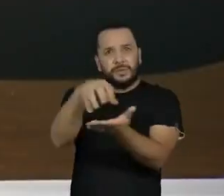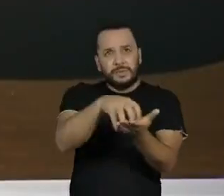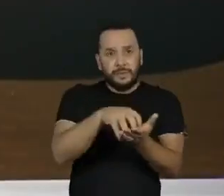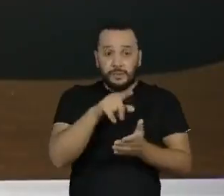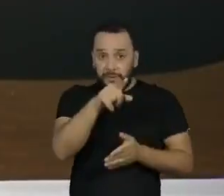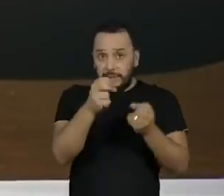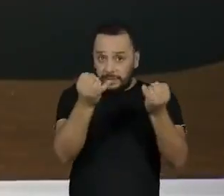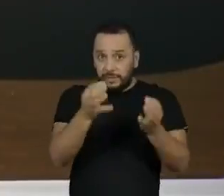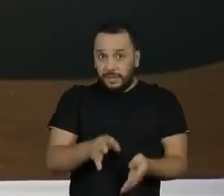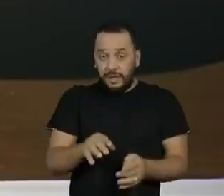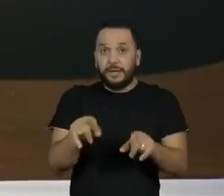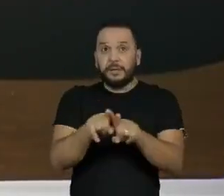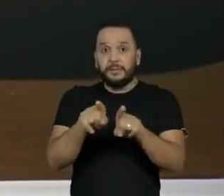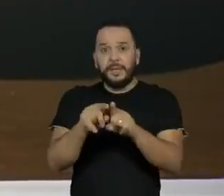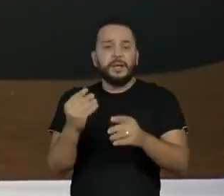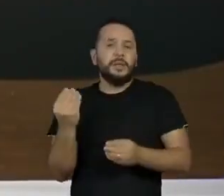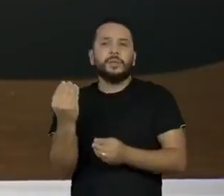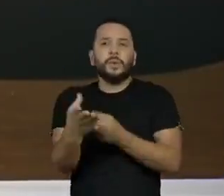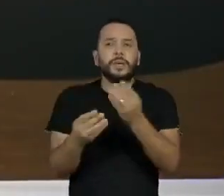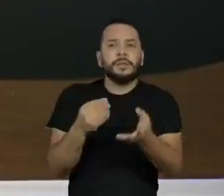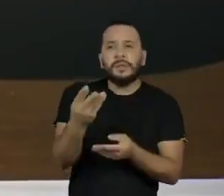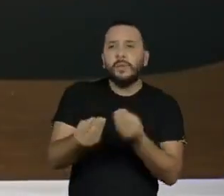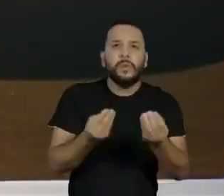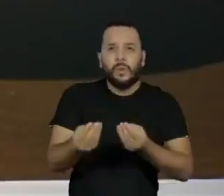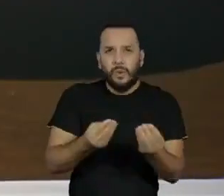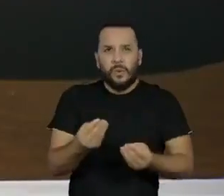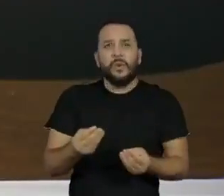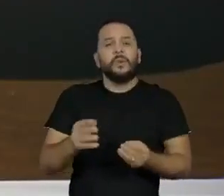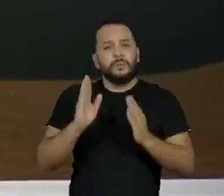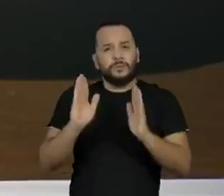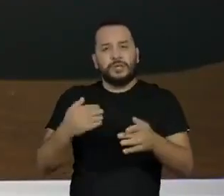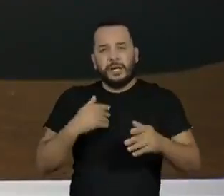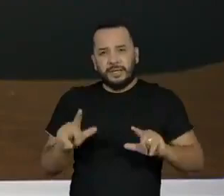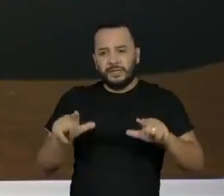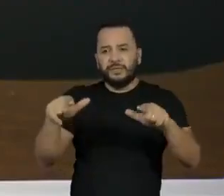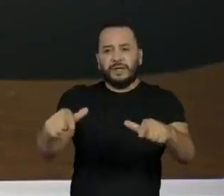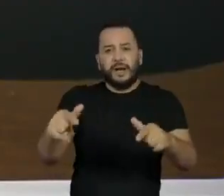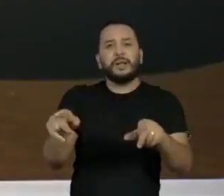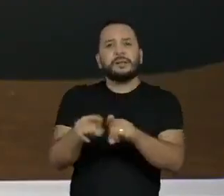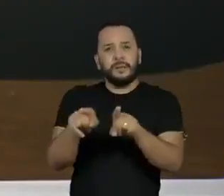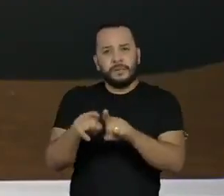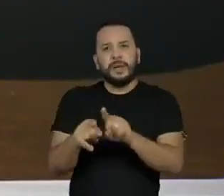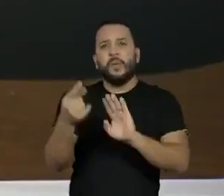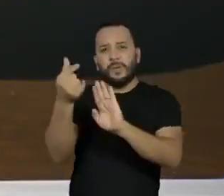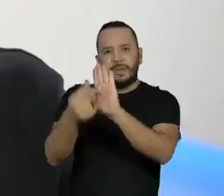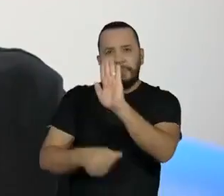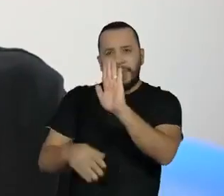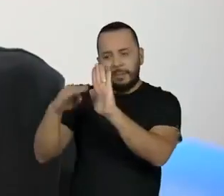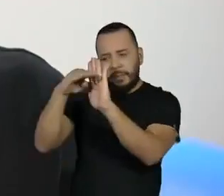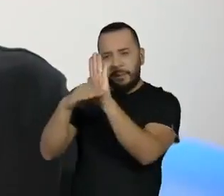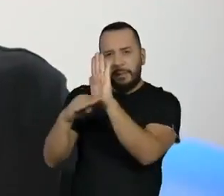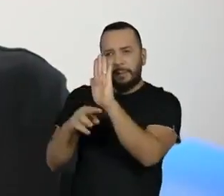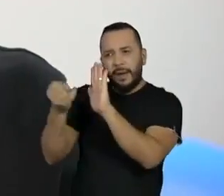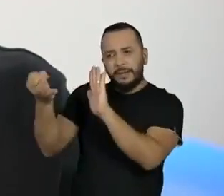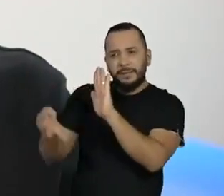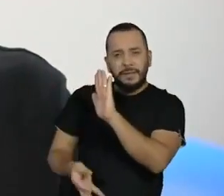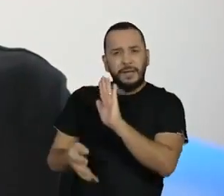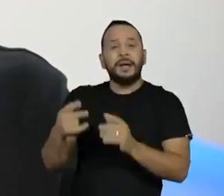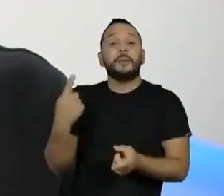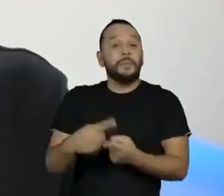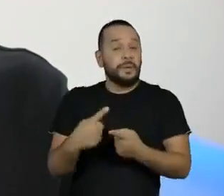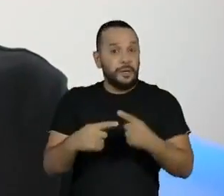no caso das doações, como funciona toda a coisa da certificação e da prestação de contas, porque isso é uma coisa que, por exemplo,